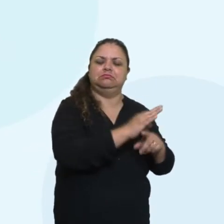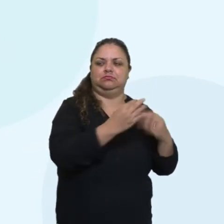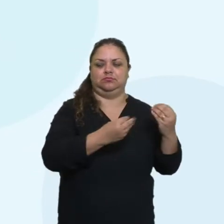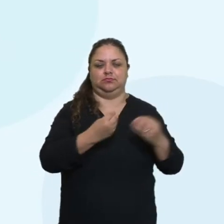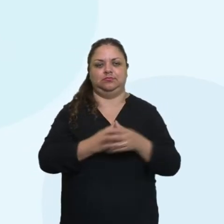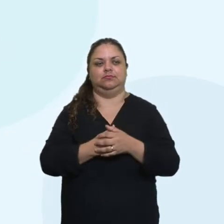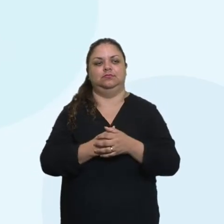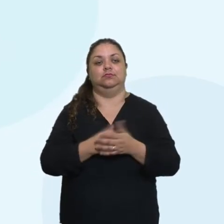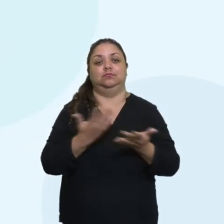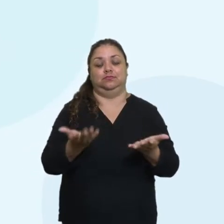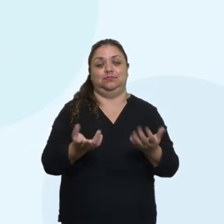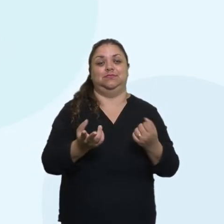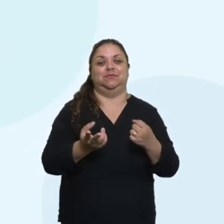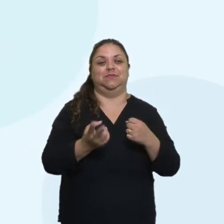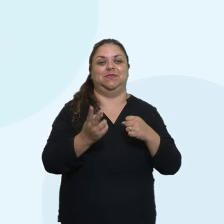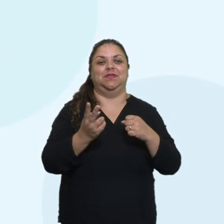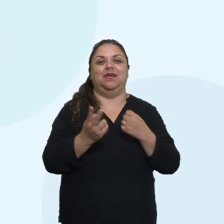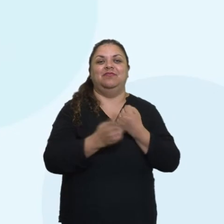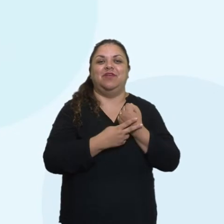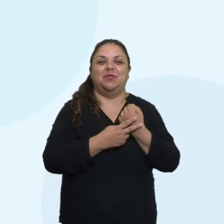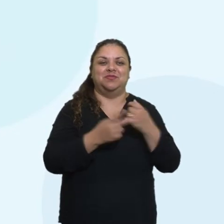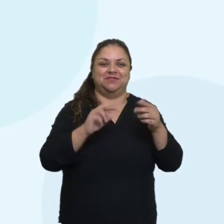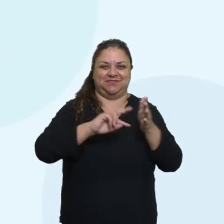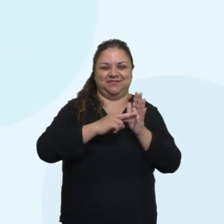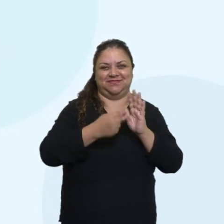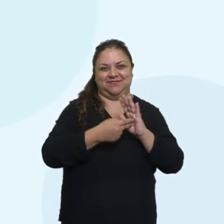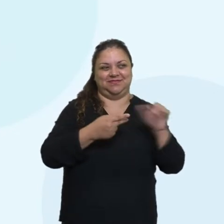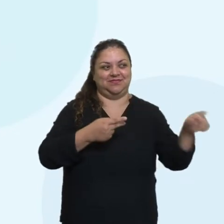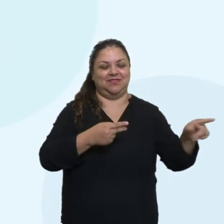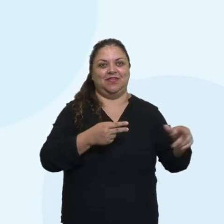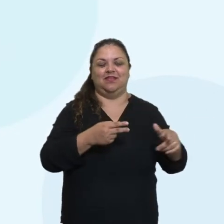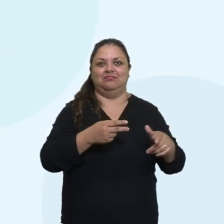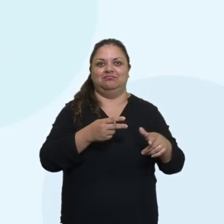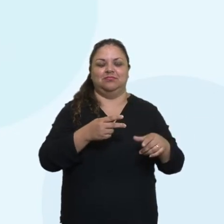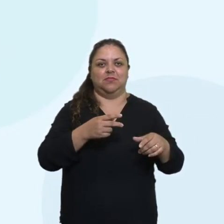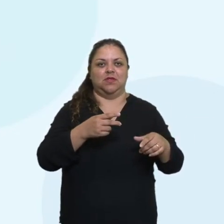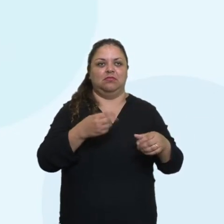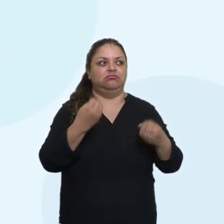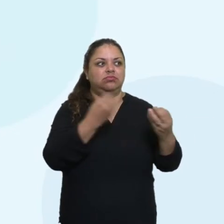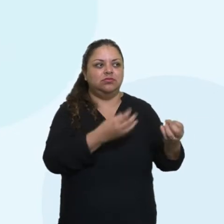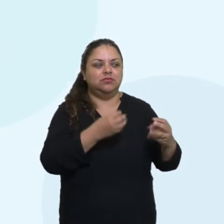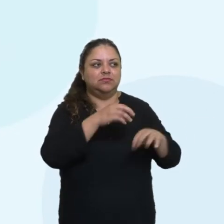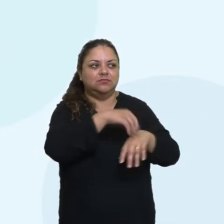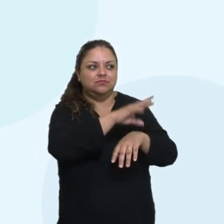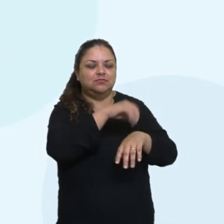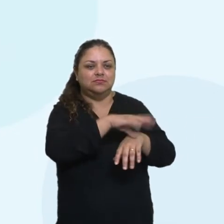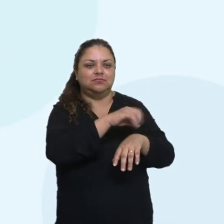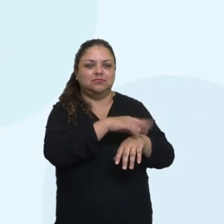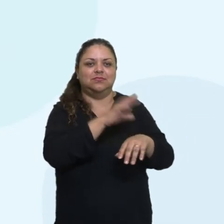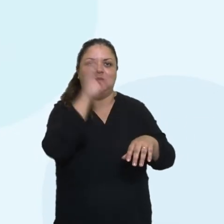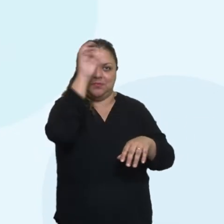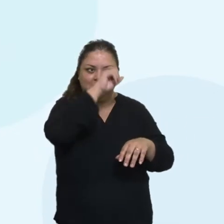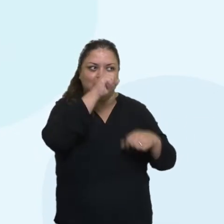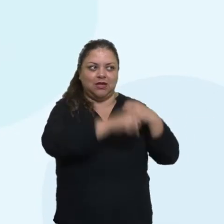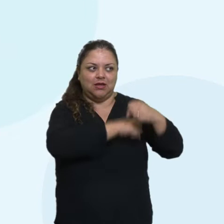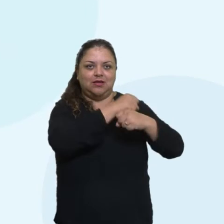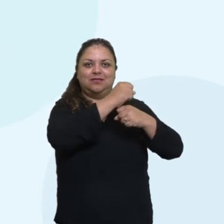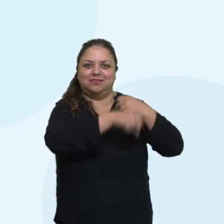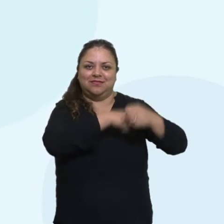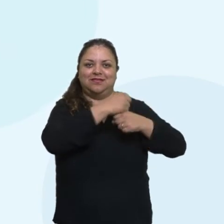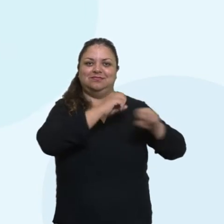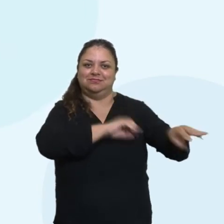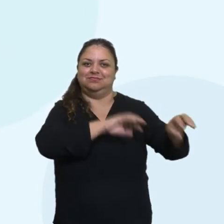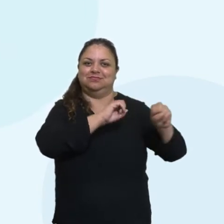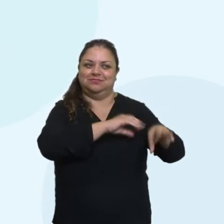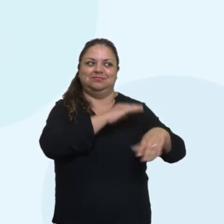Então os verbos podem ser usados para indicar aumento da demanda cognitiva através dos anos escola escolares então a gente coloquei